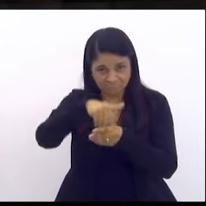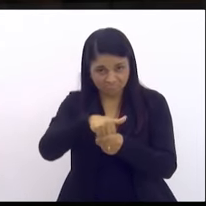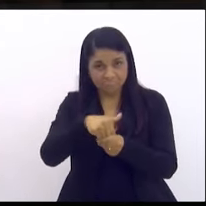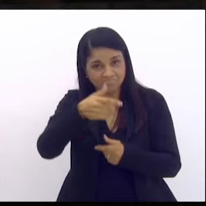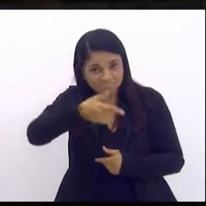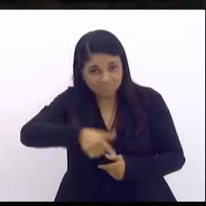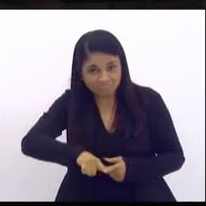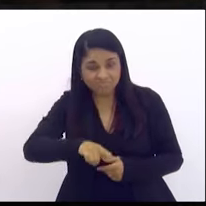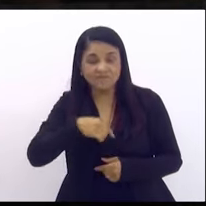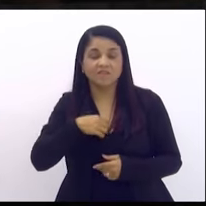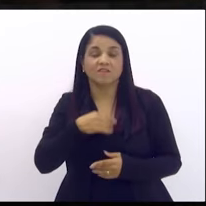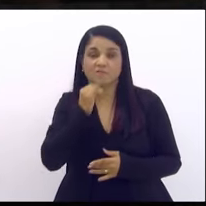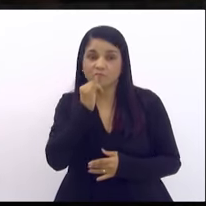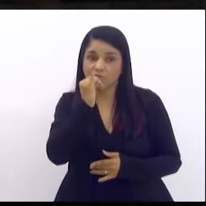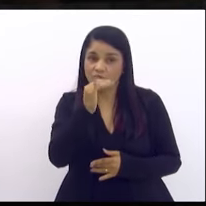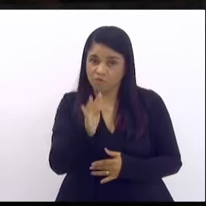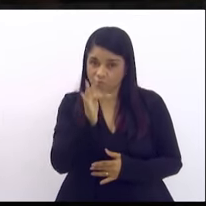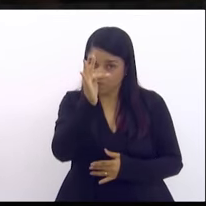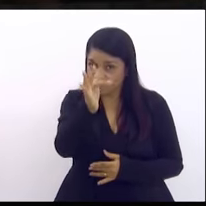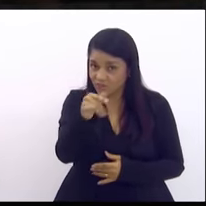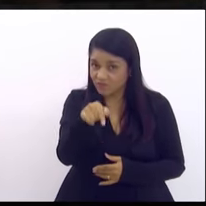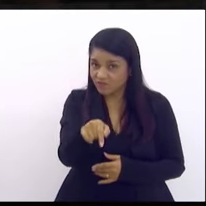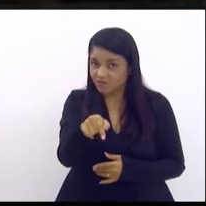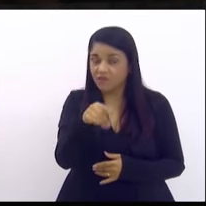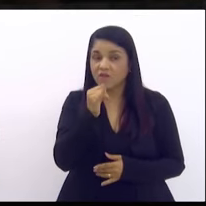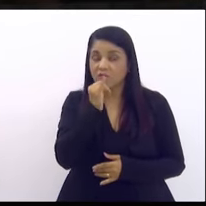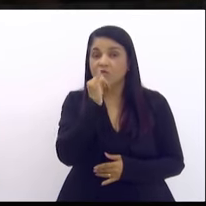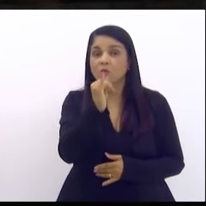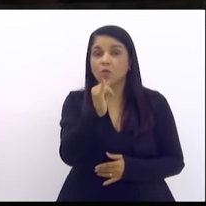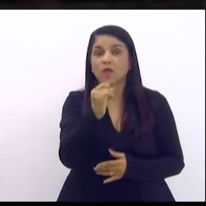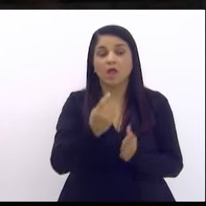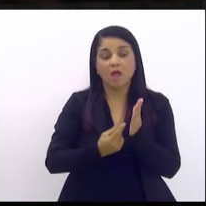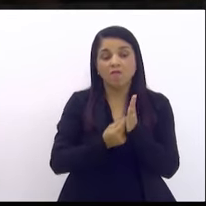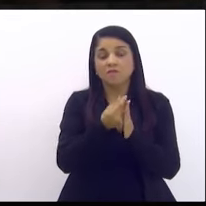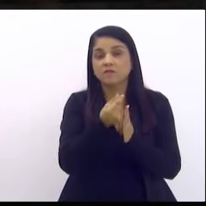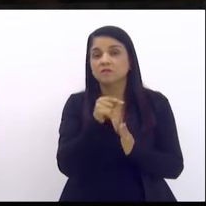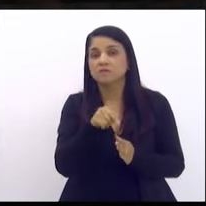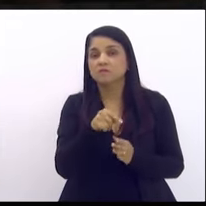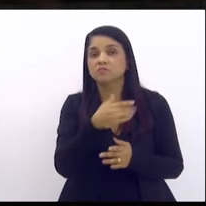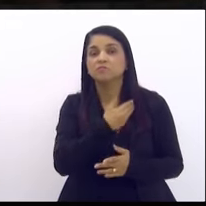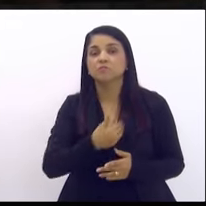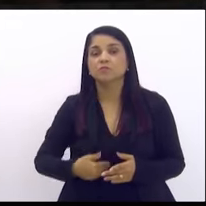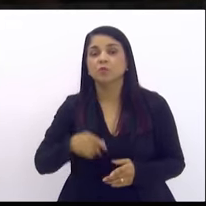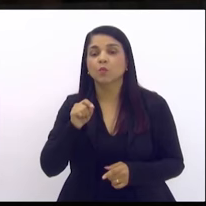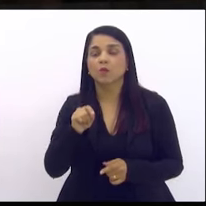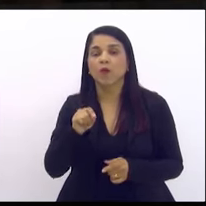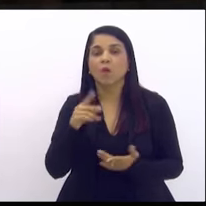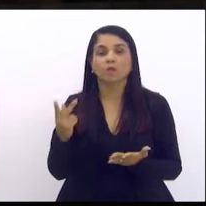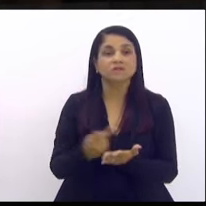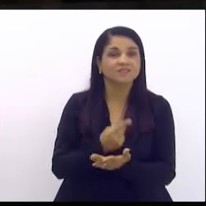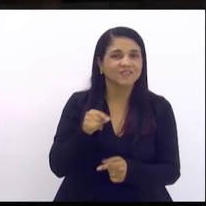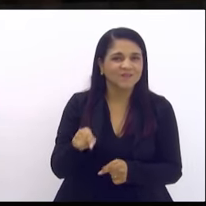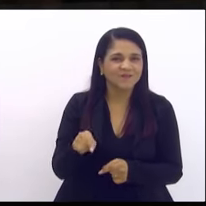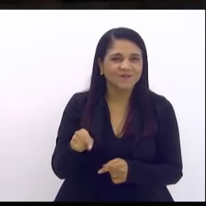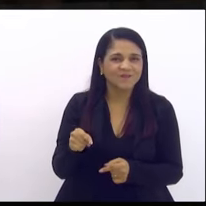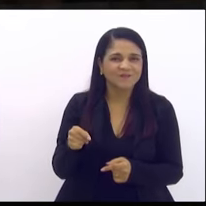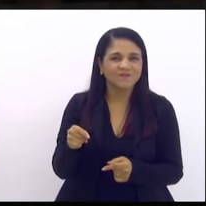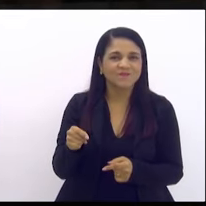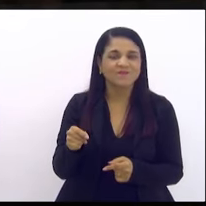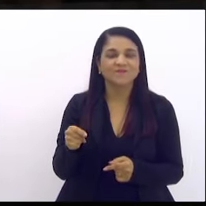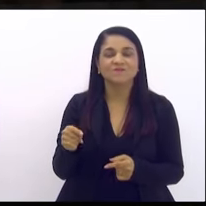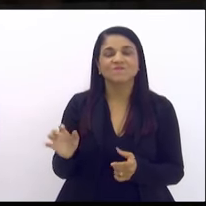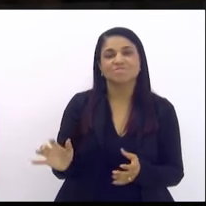Finanças Públicas foi impichada pelo congresso nacional e o Rio de